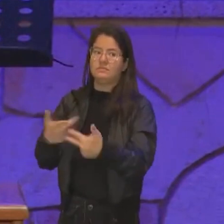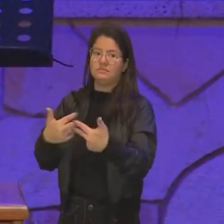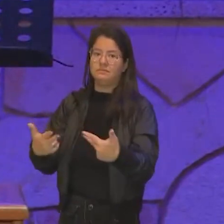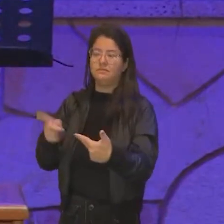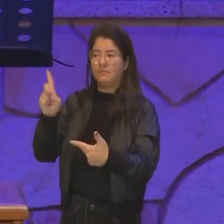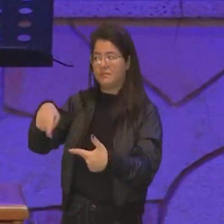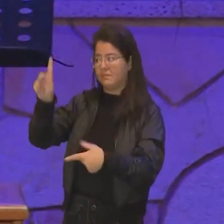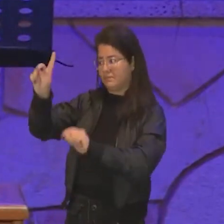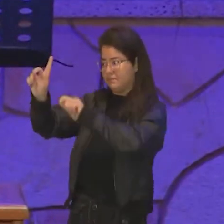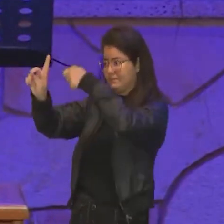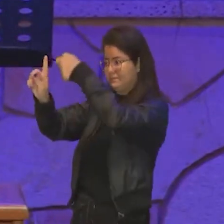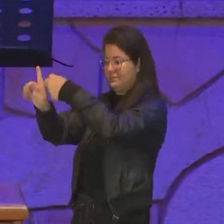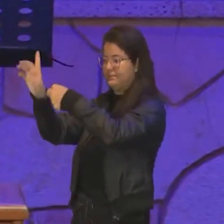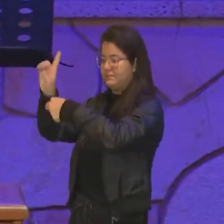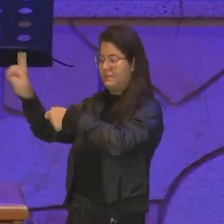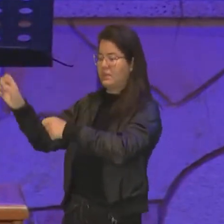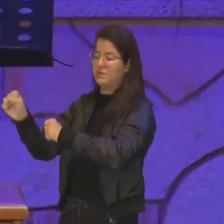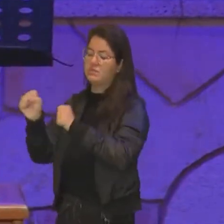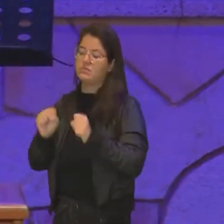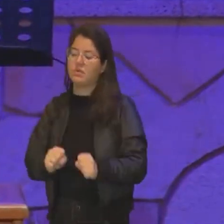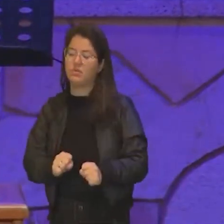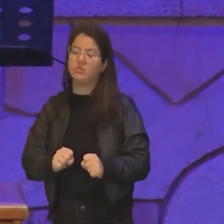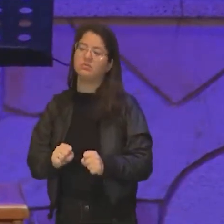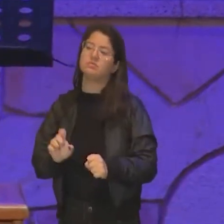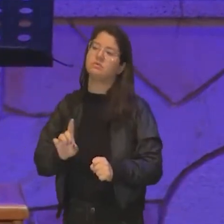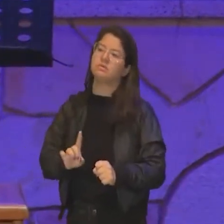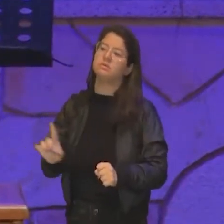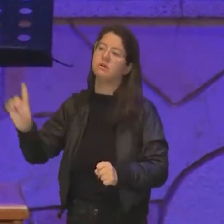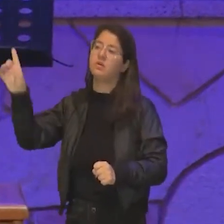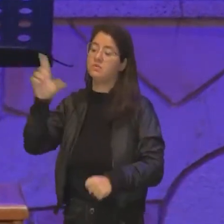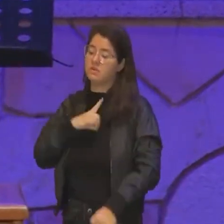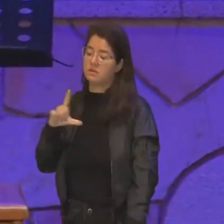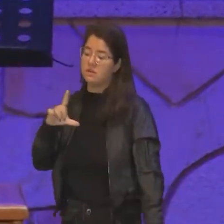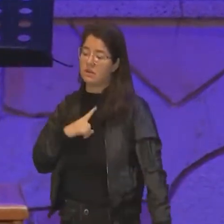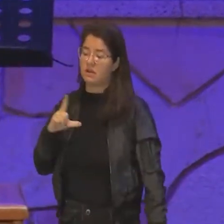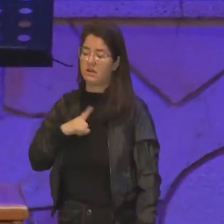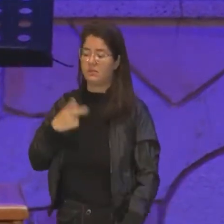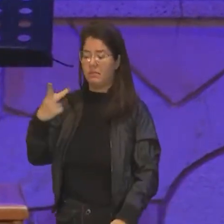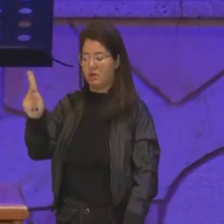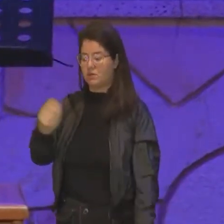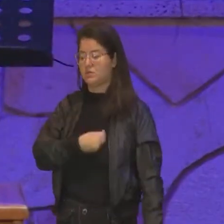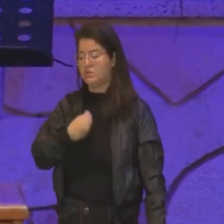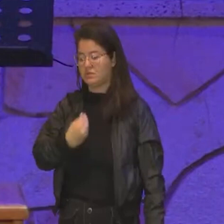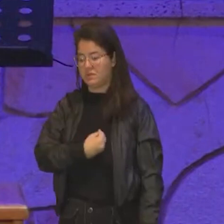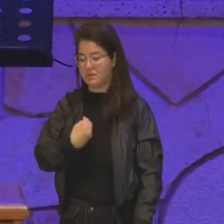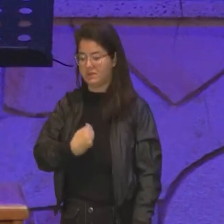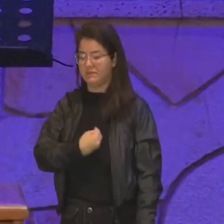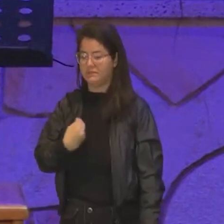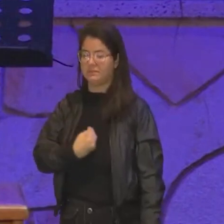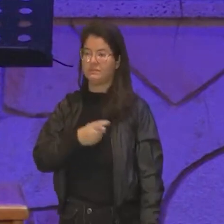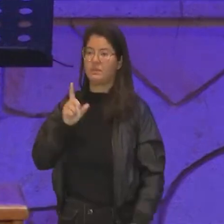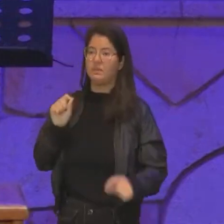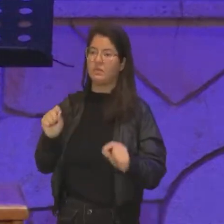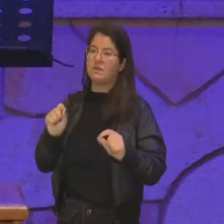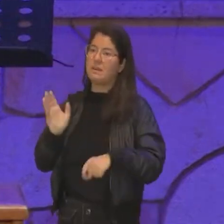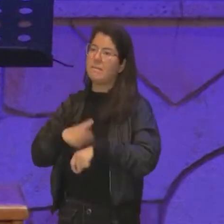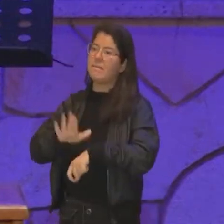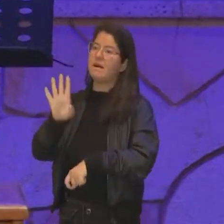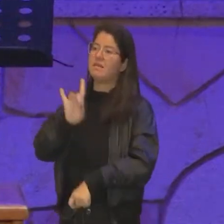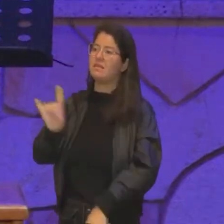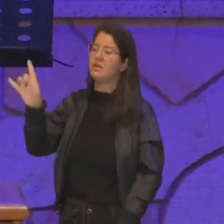é, aquilo que Ele pode, aquilo que Ele tem para a sua vida. E o que mais Deus